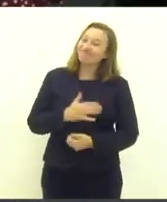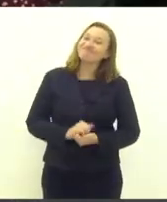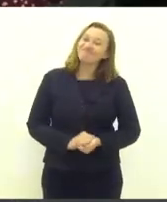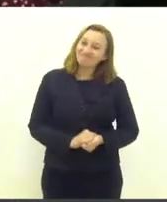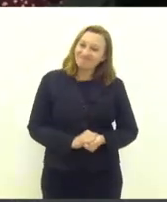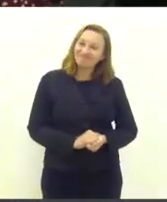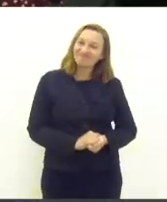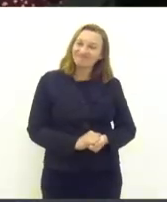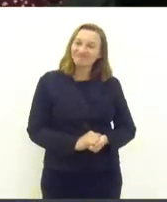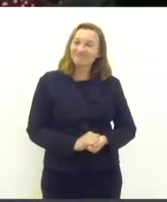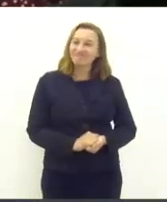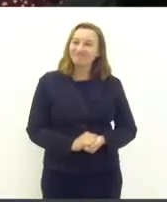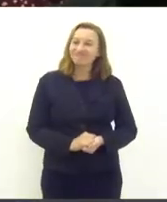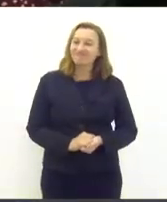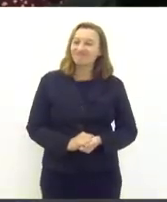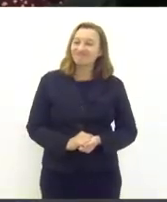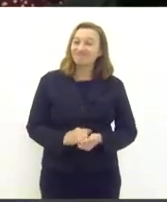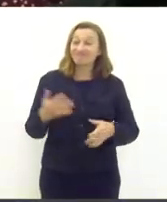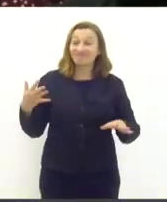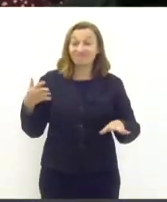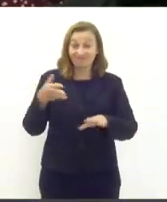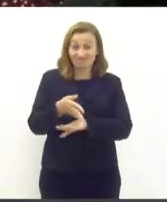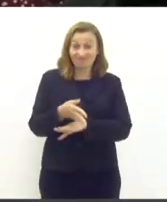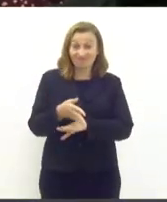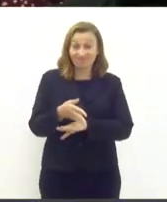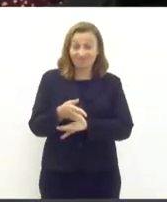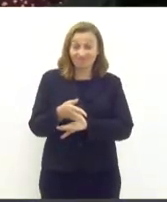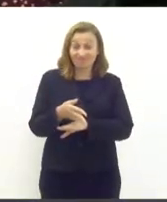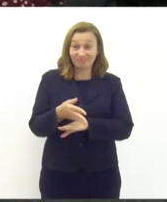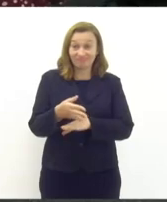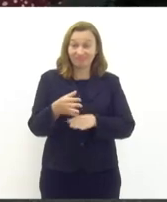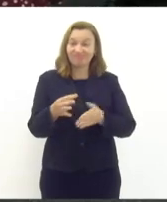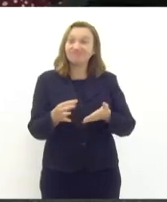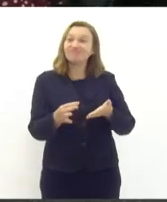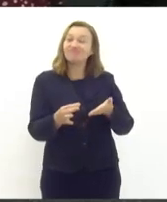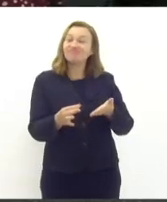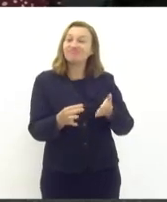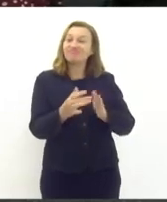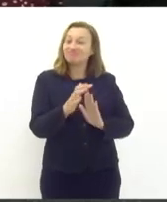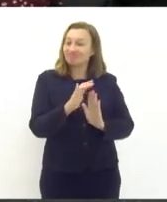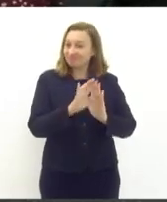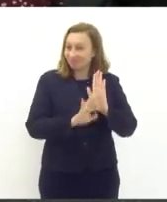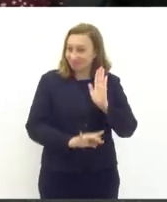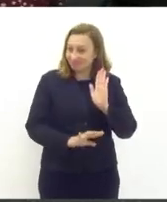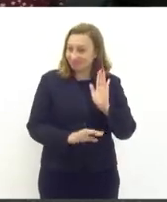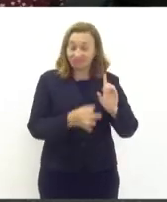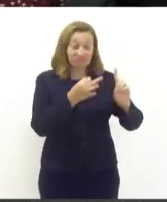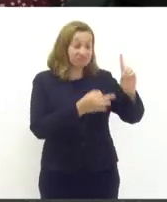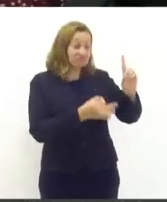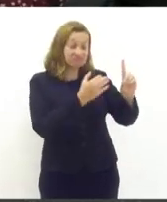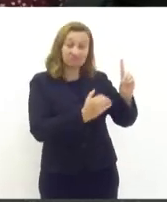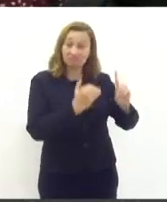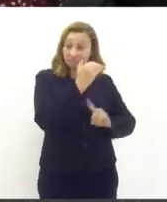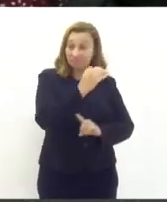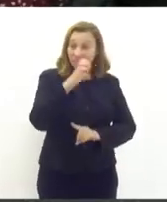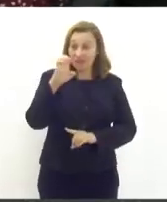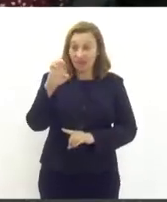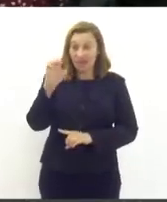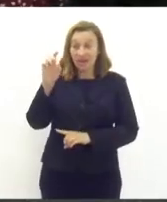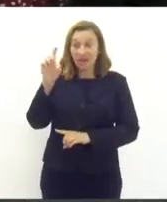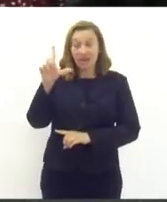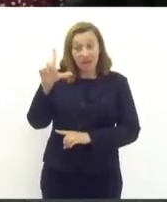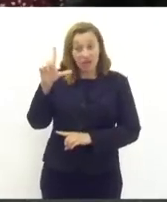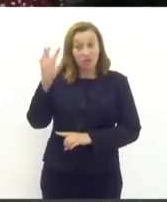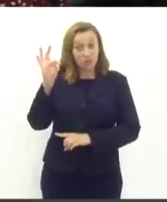com a entrada na lista quadro do desembargador Elton